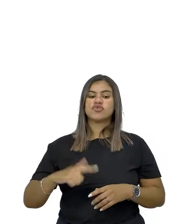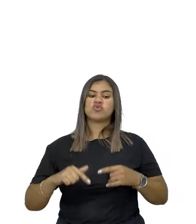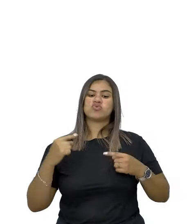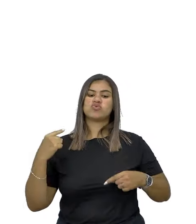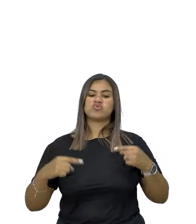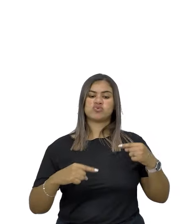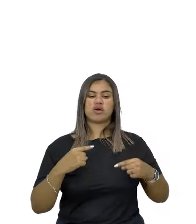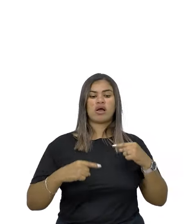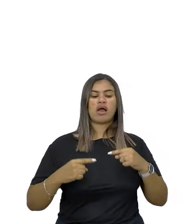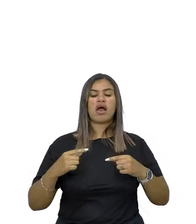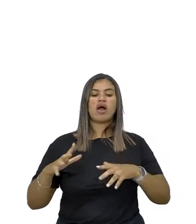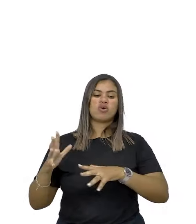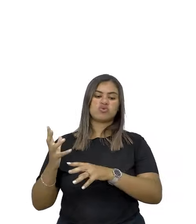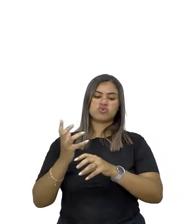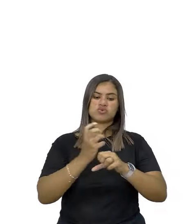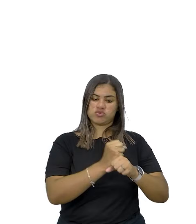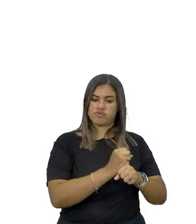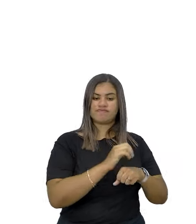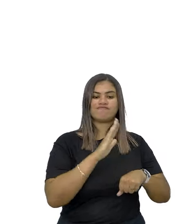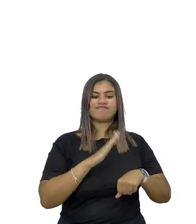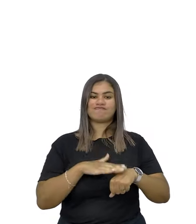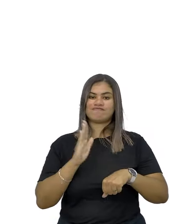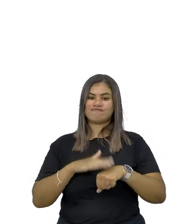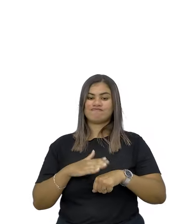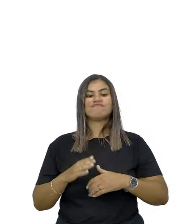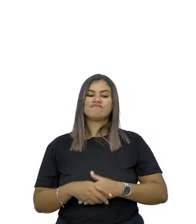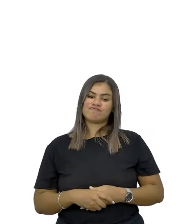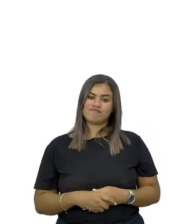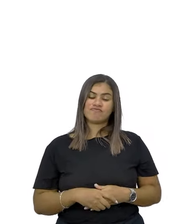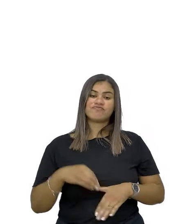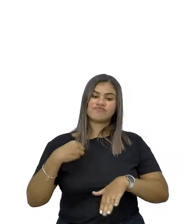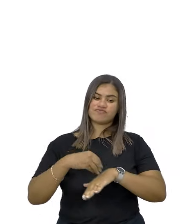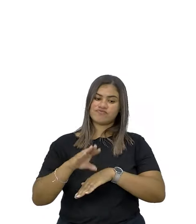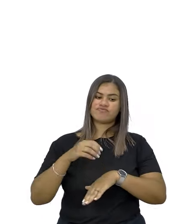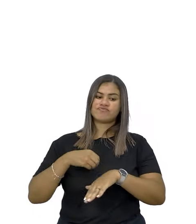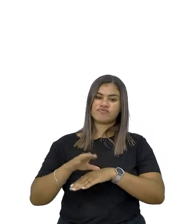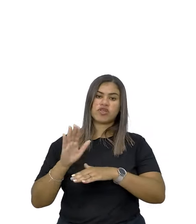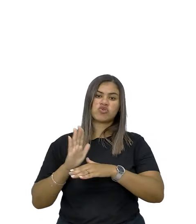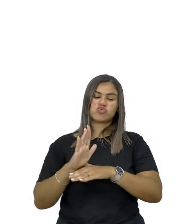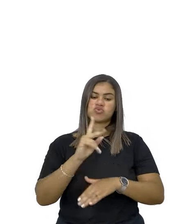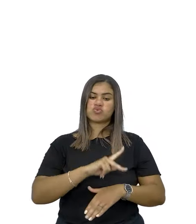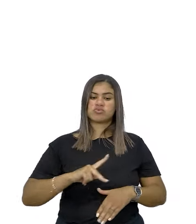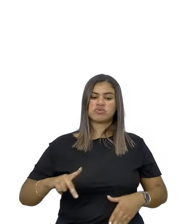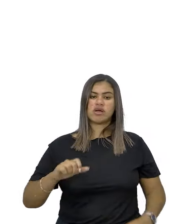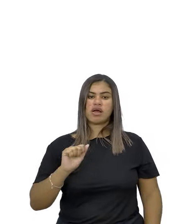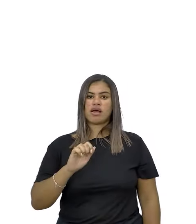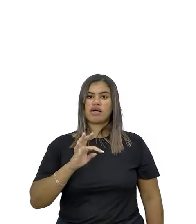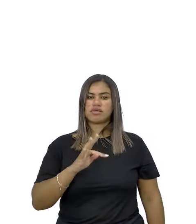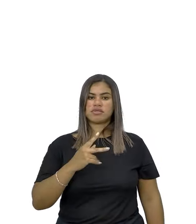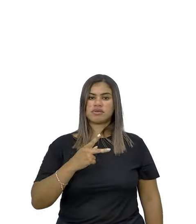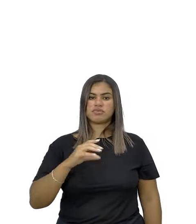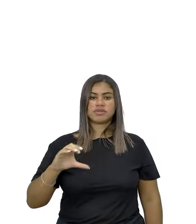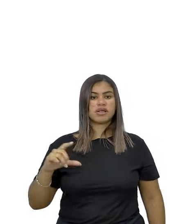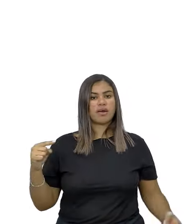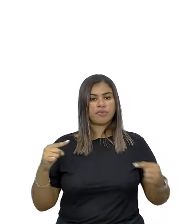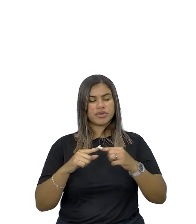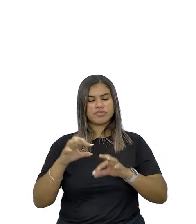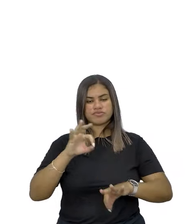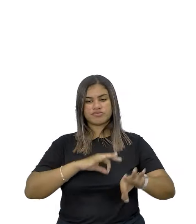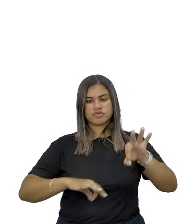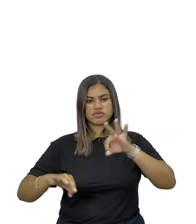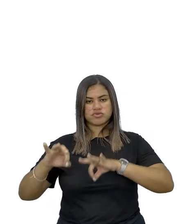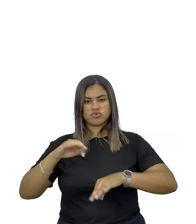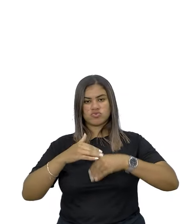de problemas na prática. Sugerimos as ações que poderão auxiliar o professor na TPC durante o planejamento e desenvolvimento